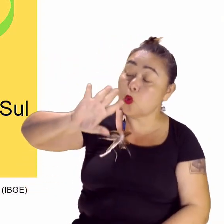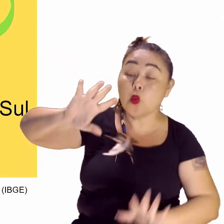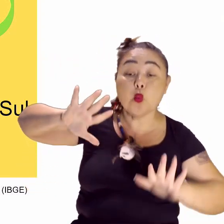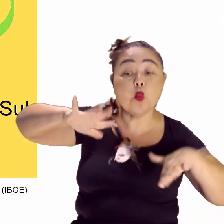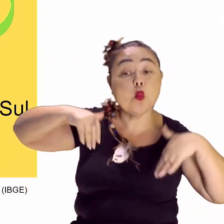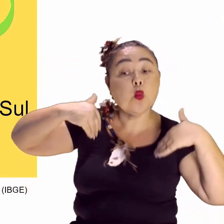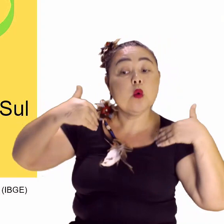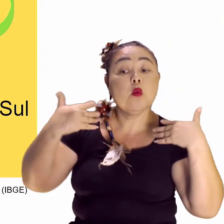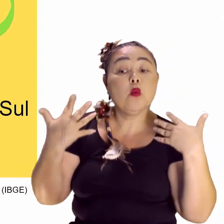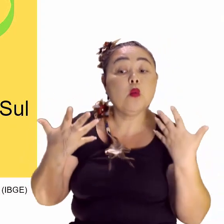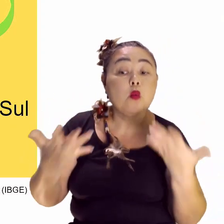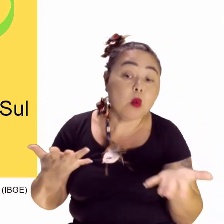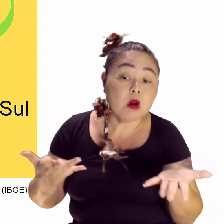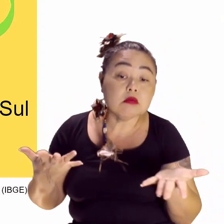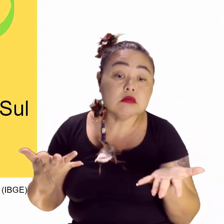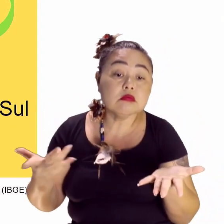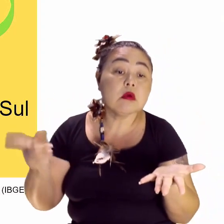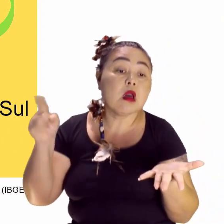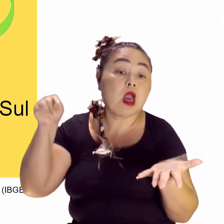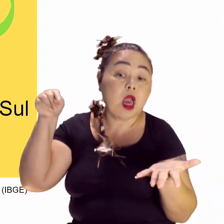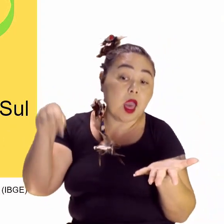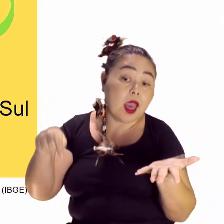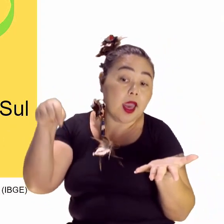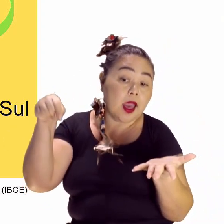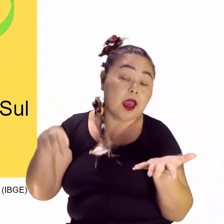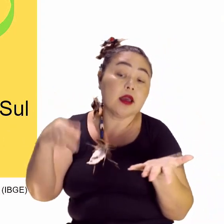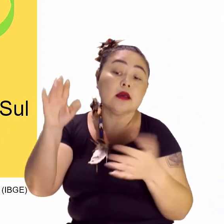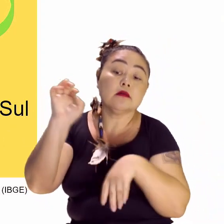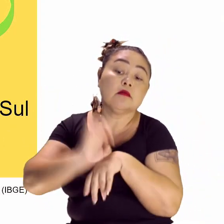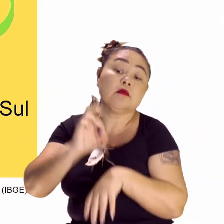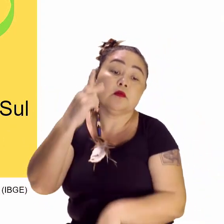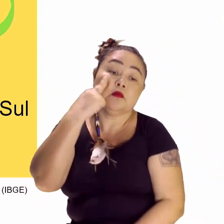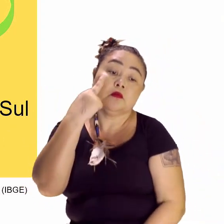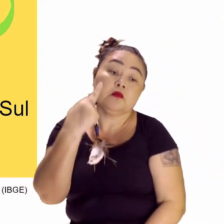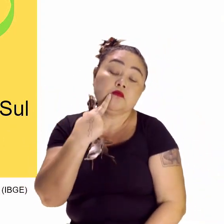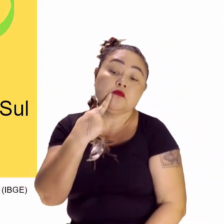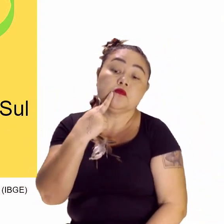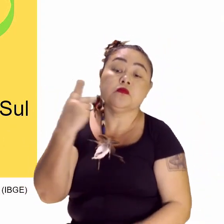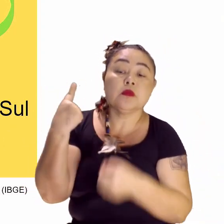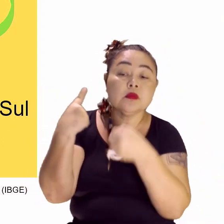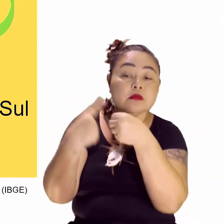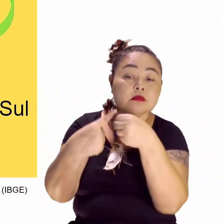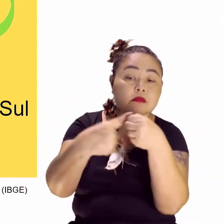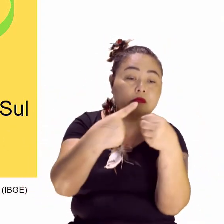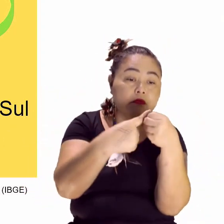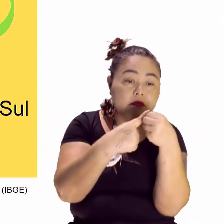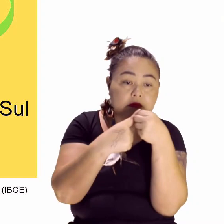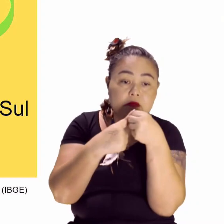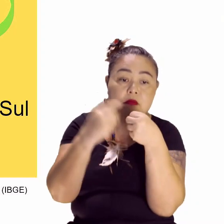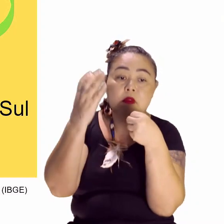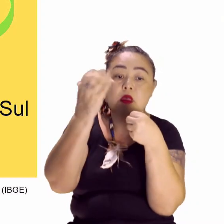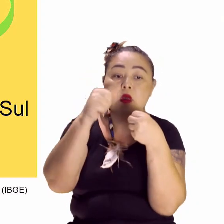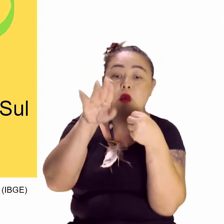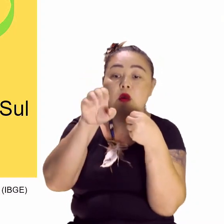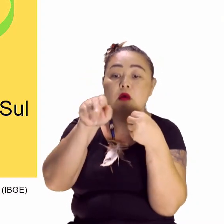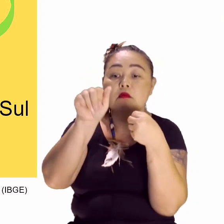de soja aqui em Rondônia exatamente primeiro lugar Corumbiara